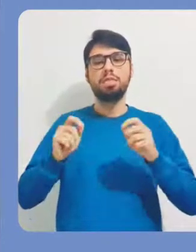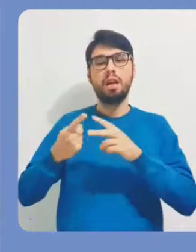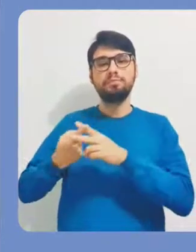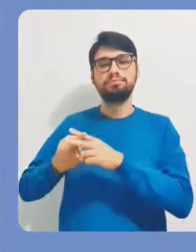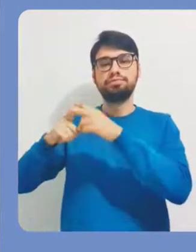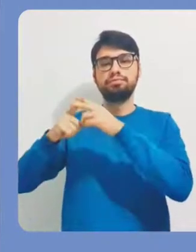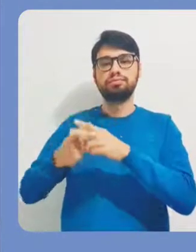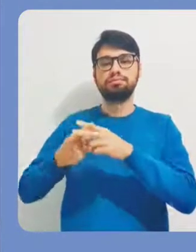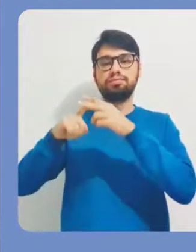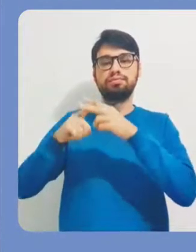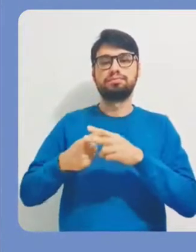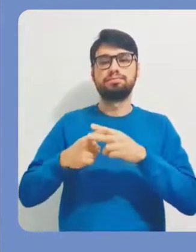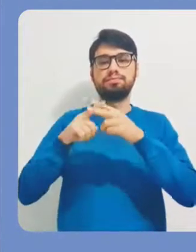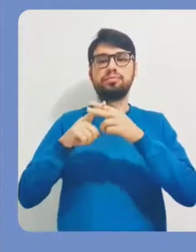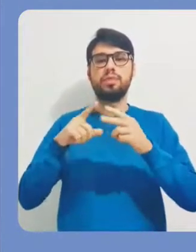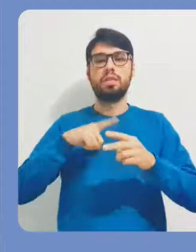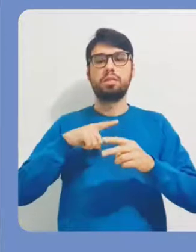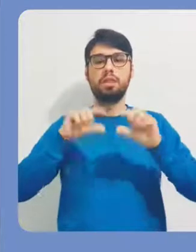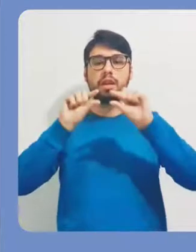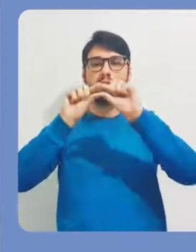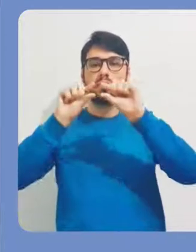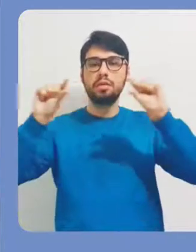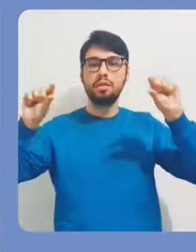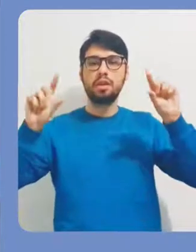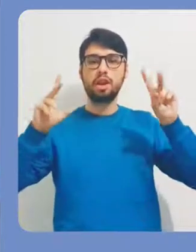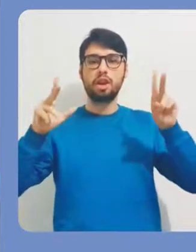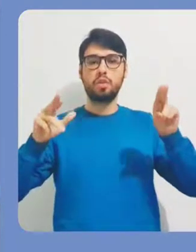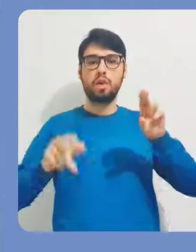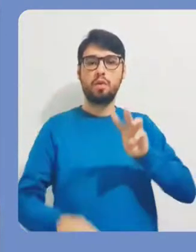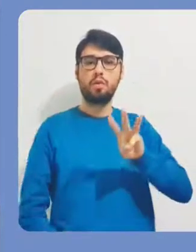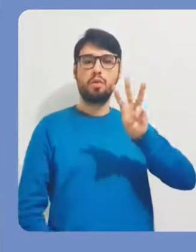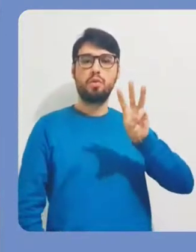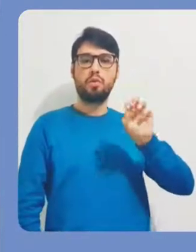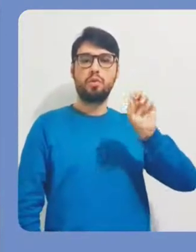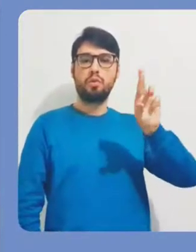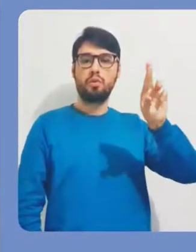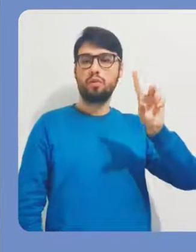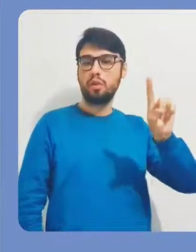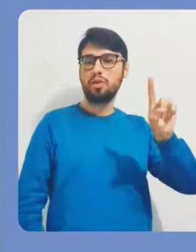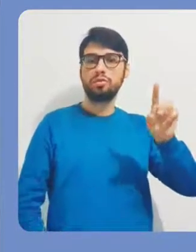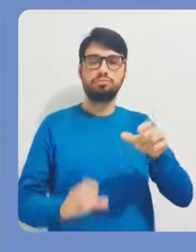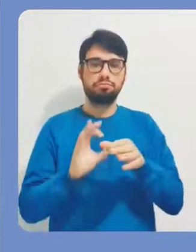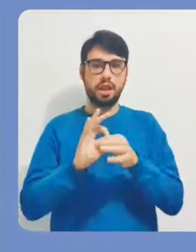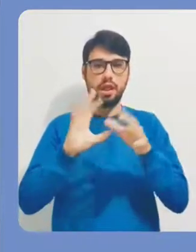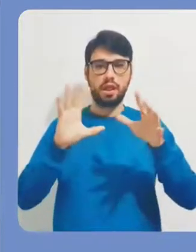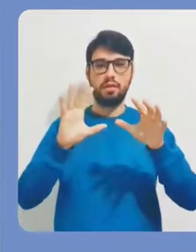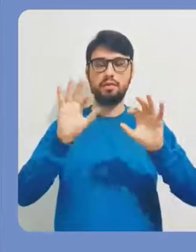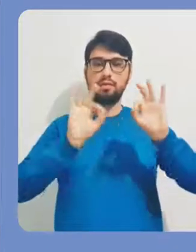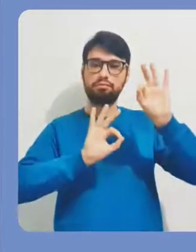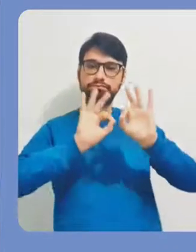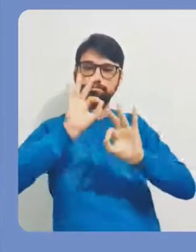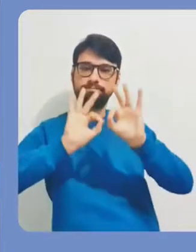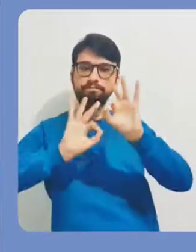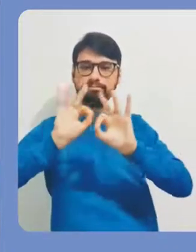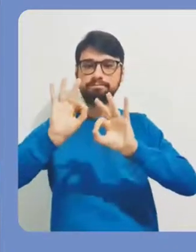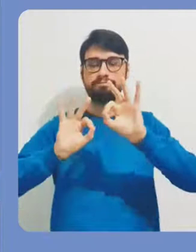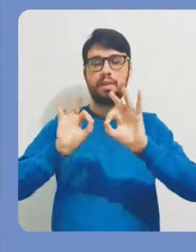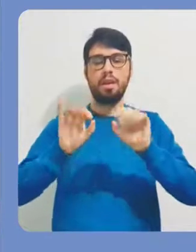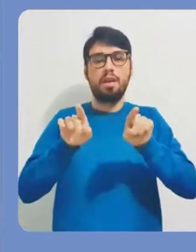descrição sobre o evento. Então, eu posso fazer a edição utilizando todos esses botões de edição, como a gente faz no